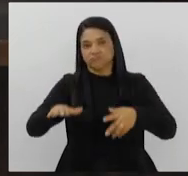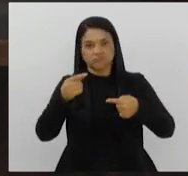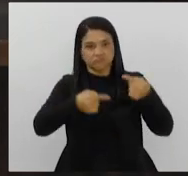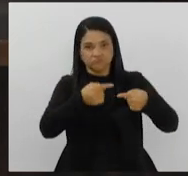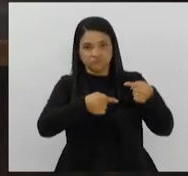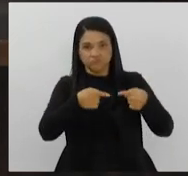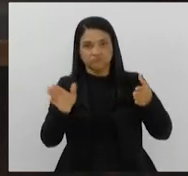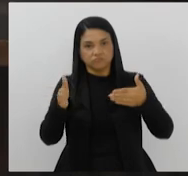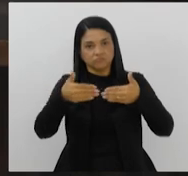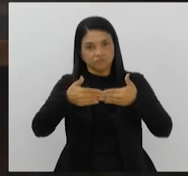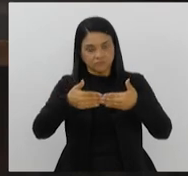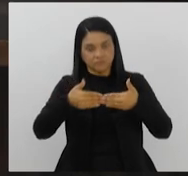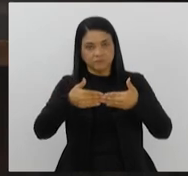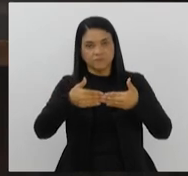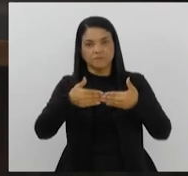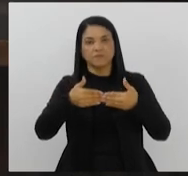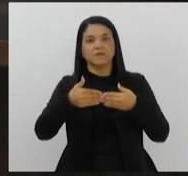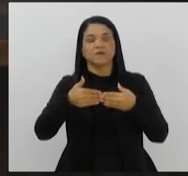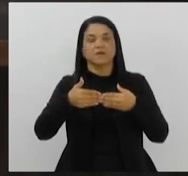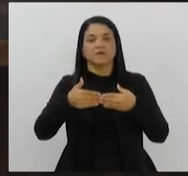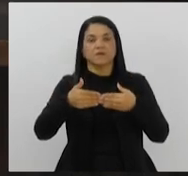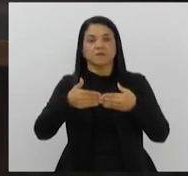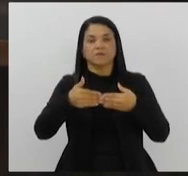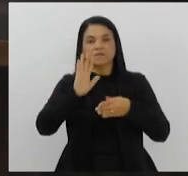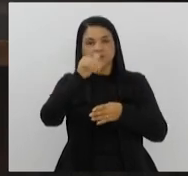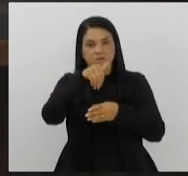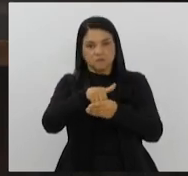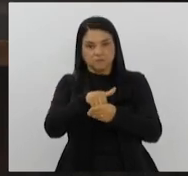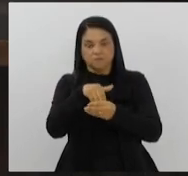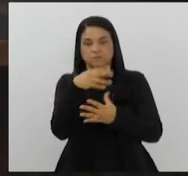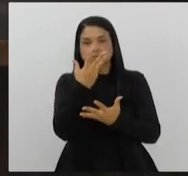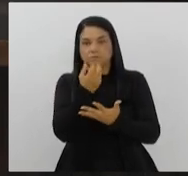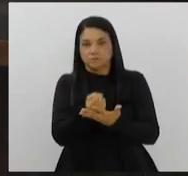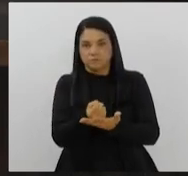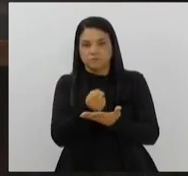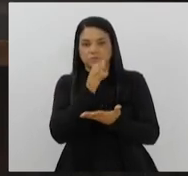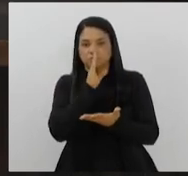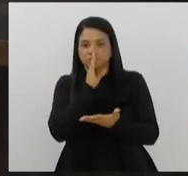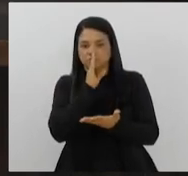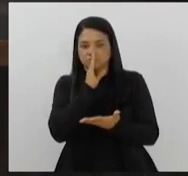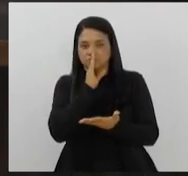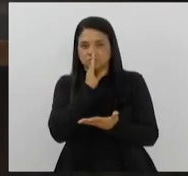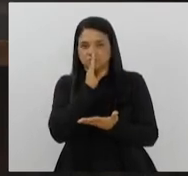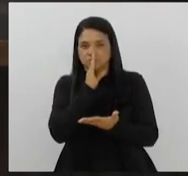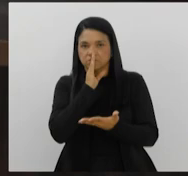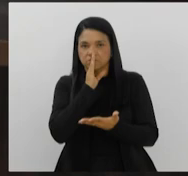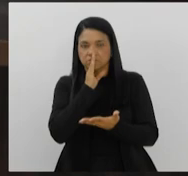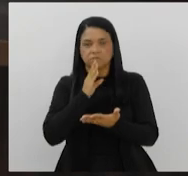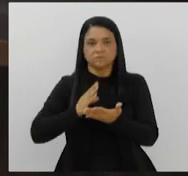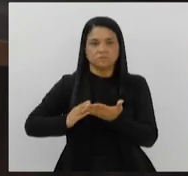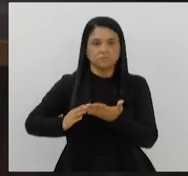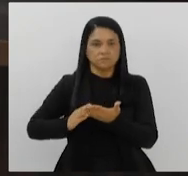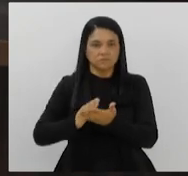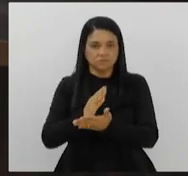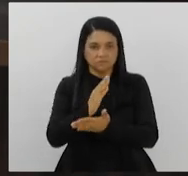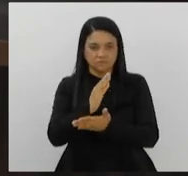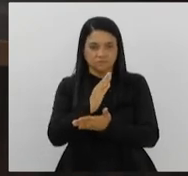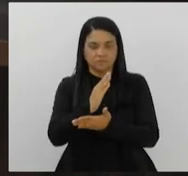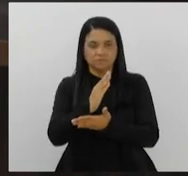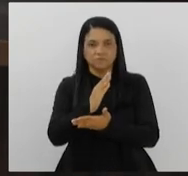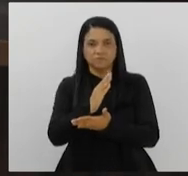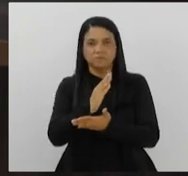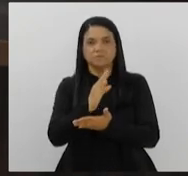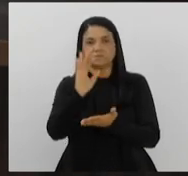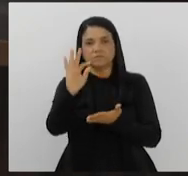discutir, encerrada a discussão. Em votação, senhores que aprovam, permaneçam como estão,